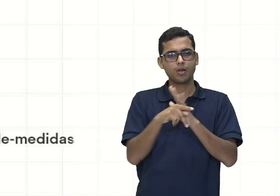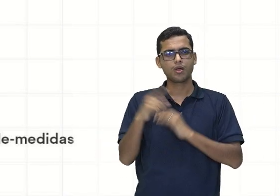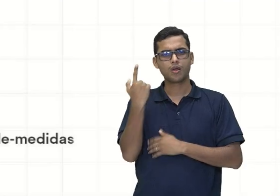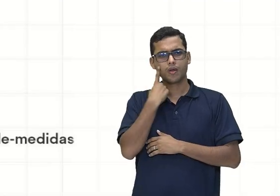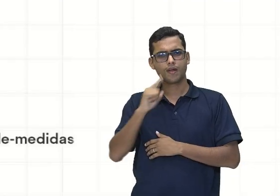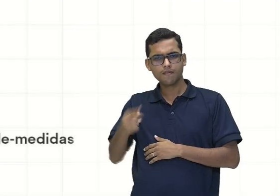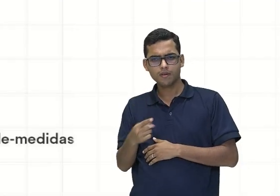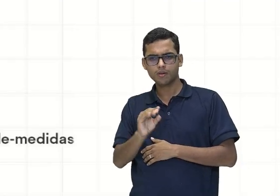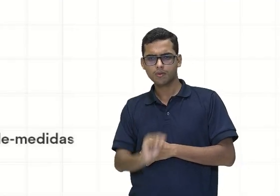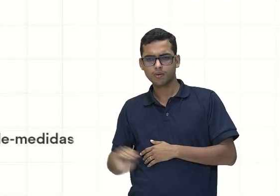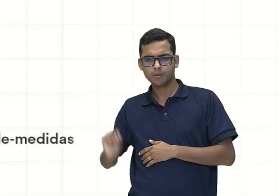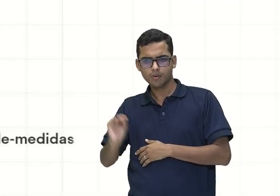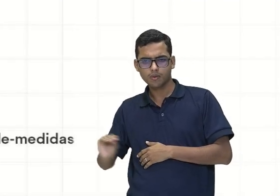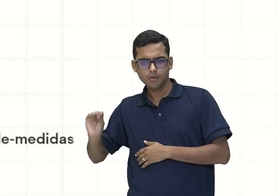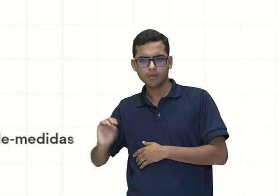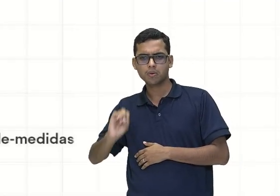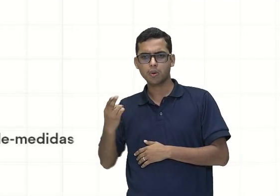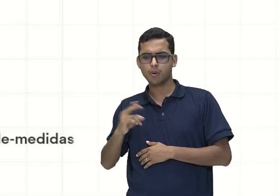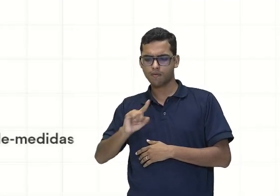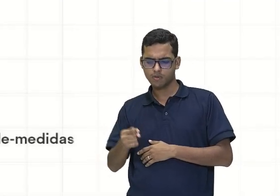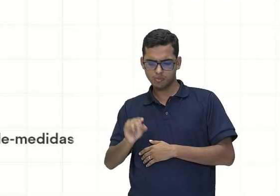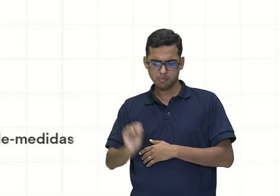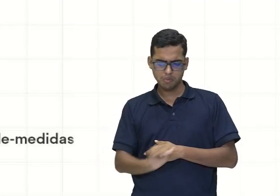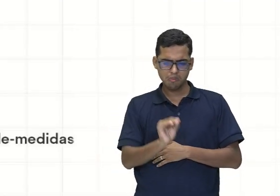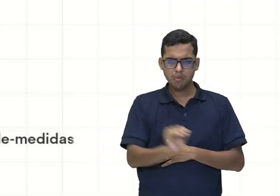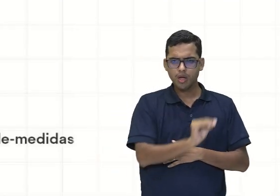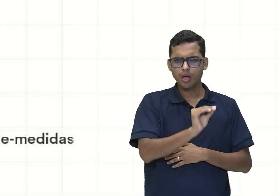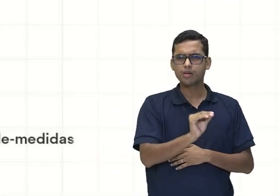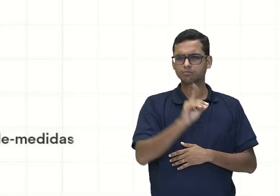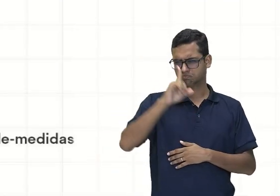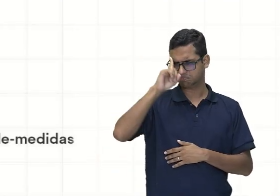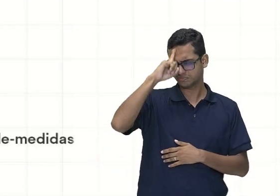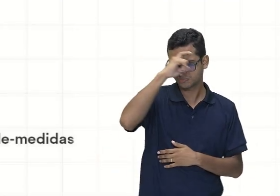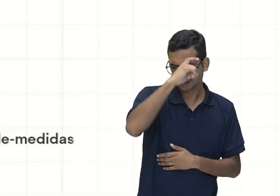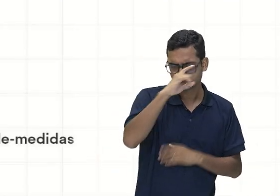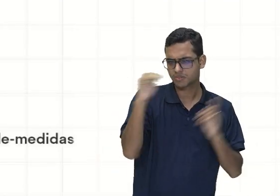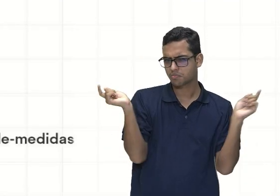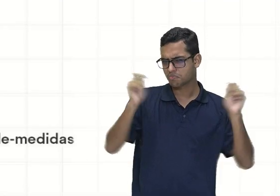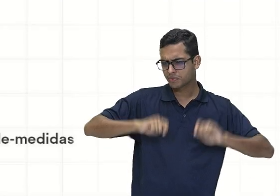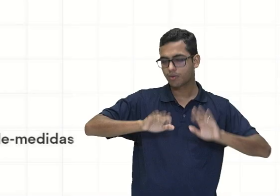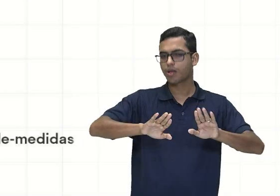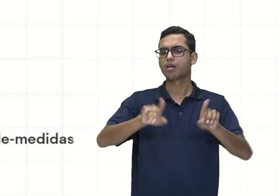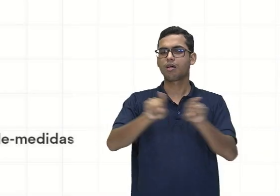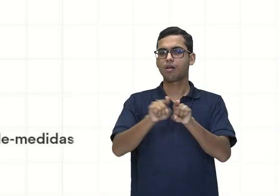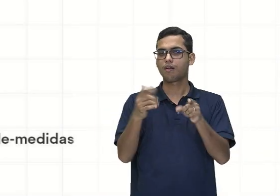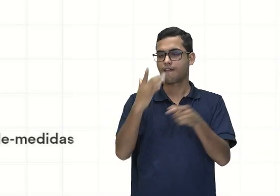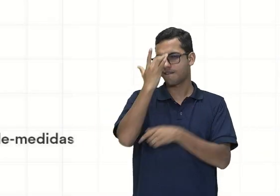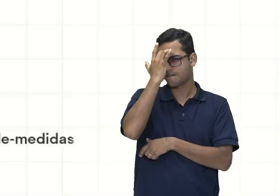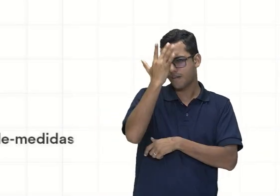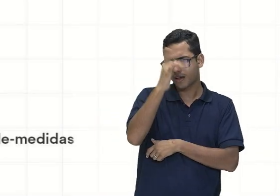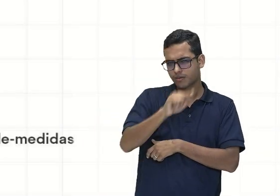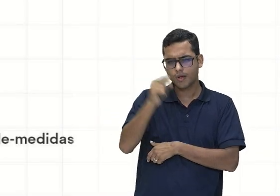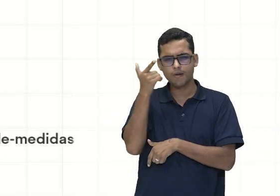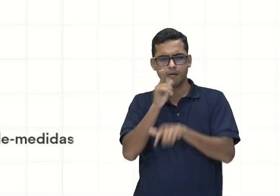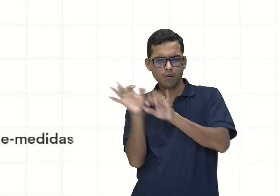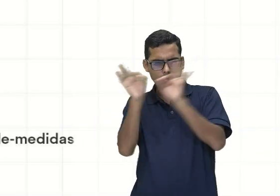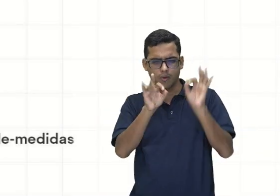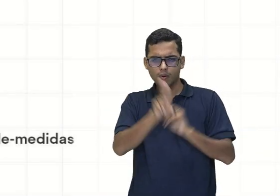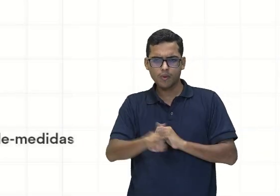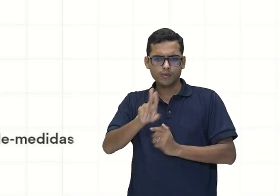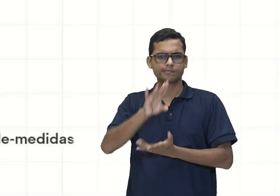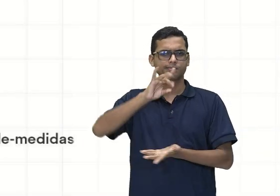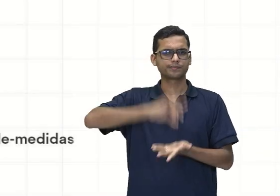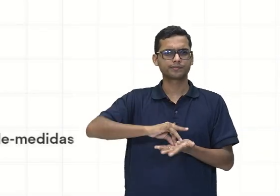para um lado, caminha com a vírgula para o outro, pode parecer um pouco difícil. Então vamos deixar mais fácil ainda. Vamos